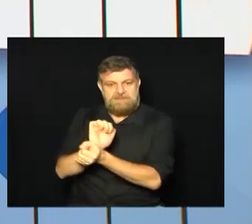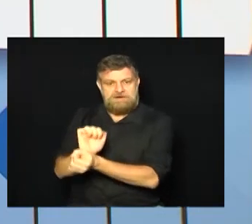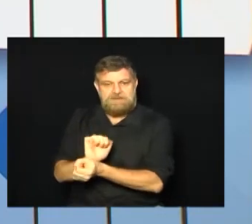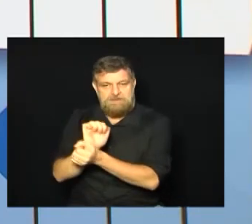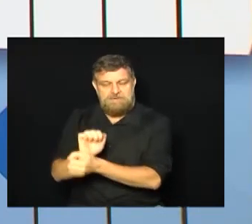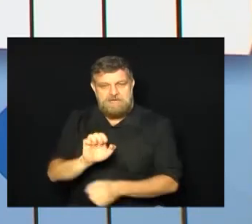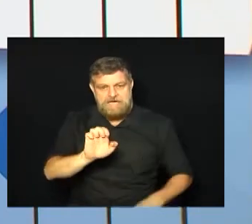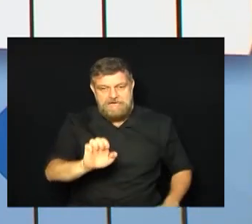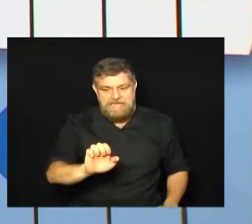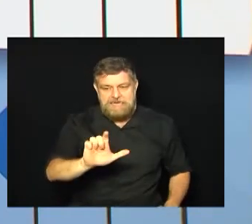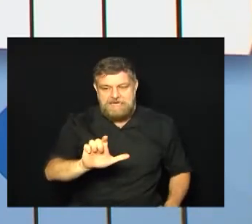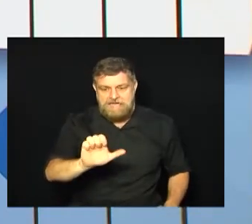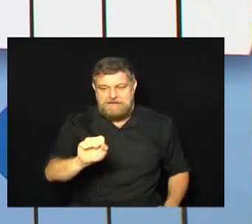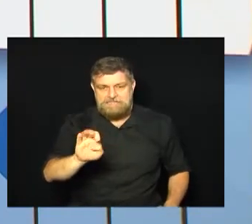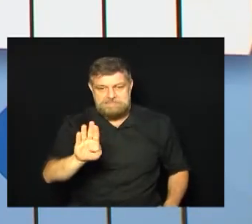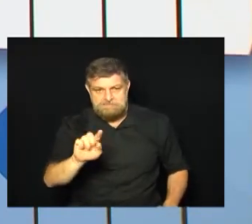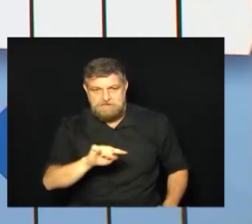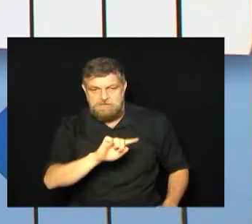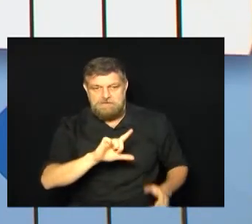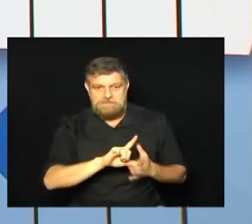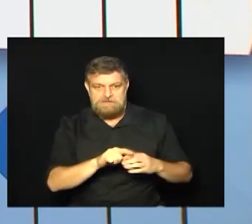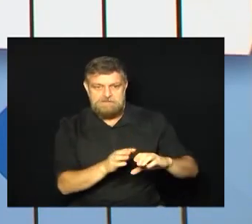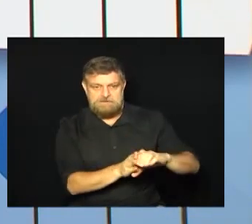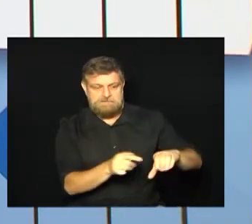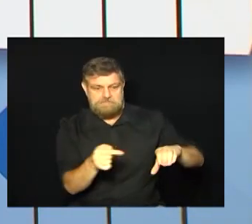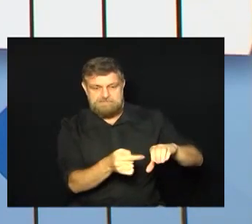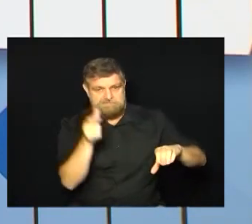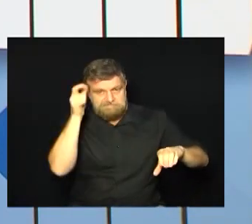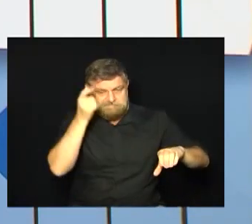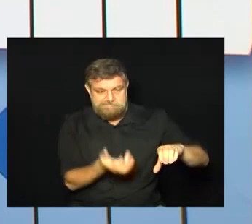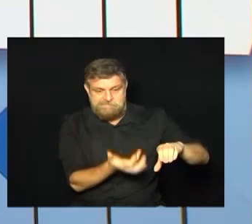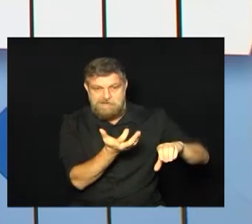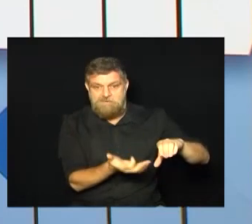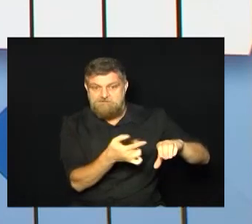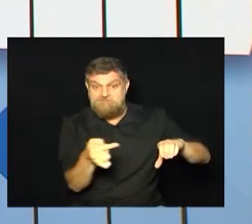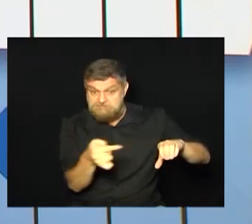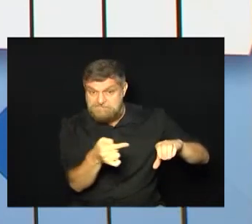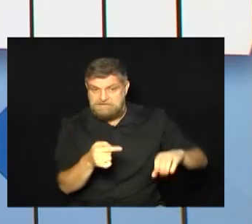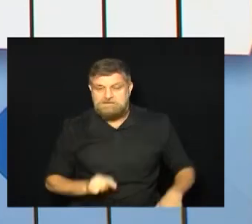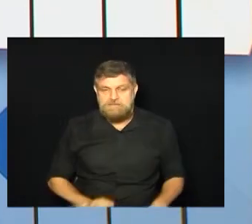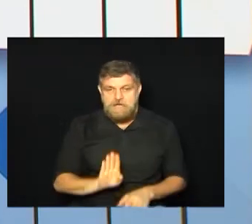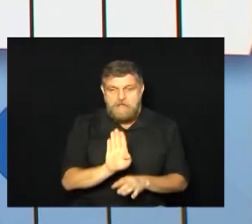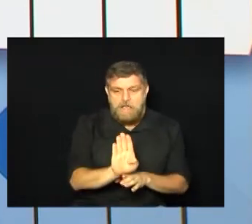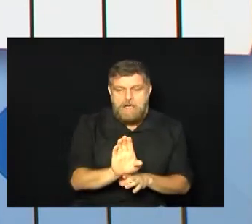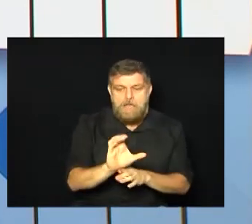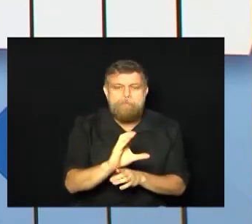Elesbão. Depois, o Beco do Inferno, com histórias dos fantasmas do beco. O beco, para quem não